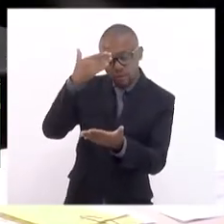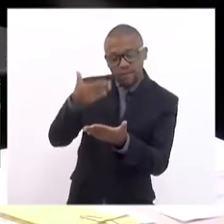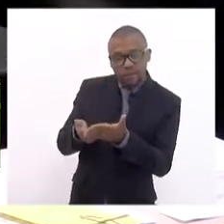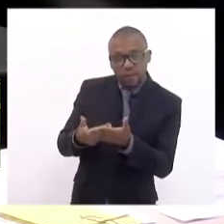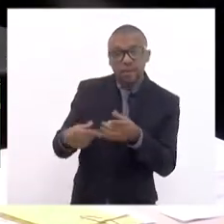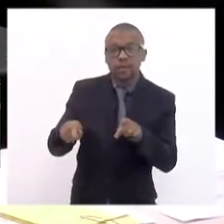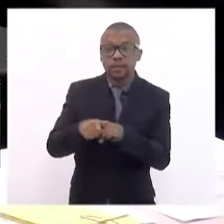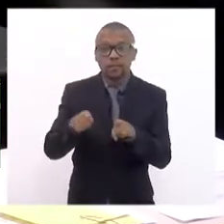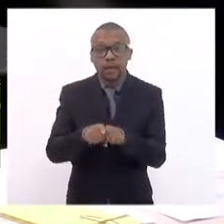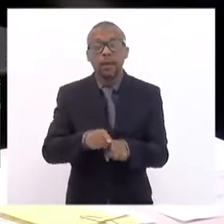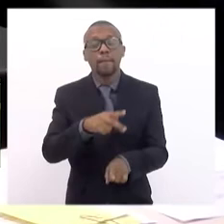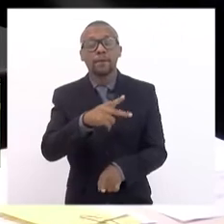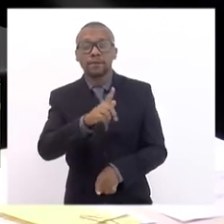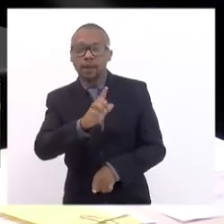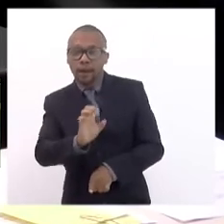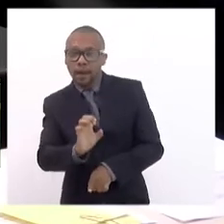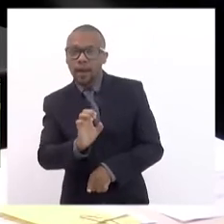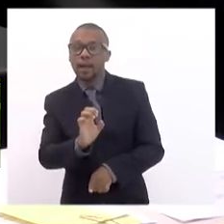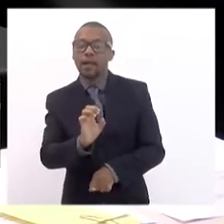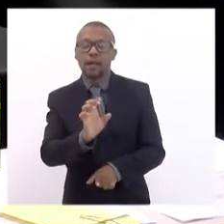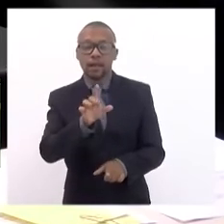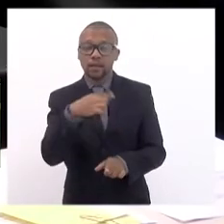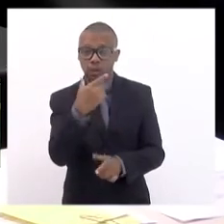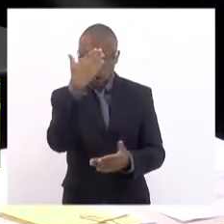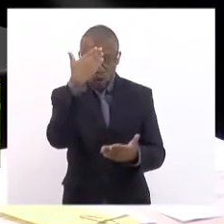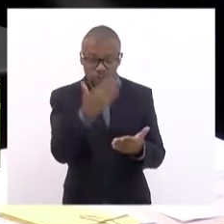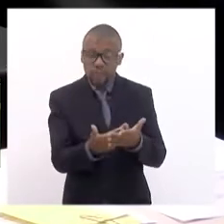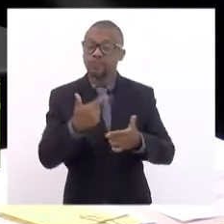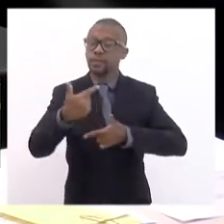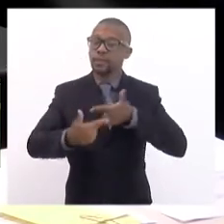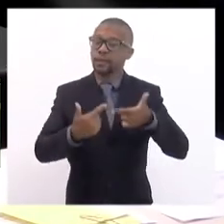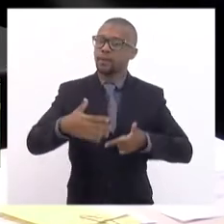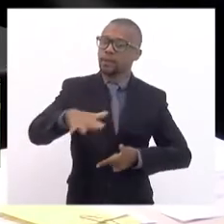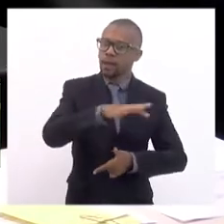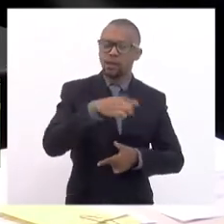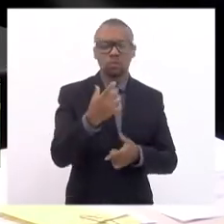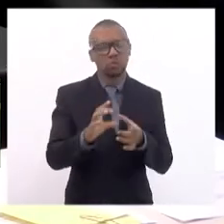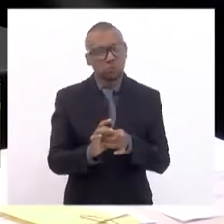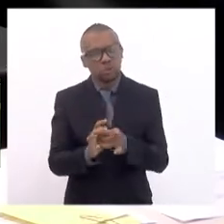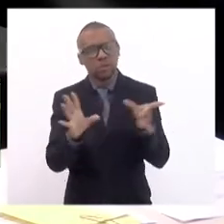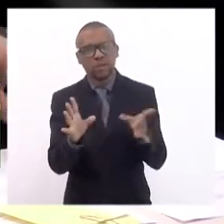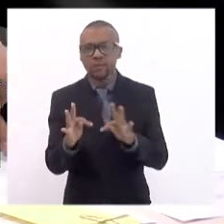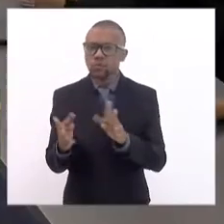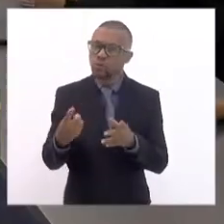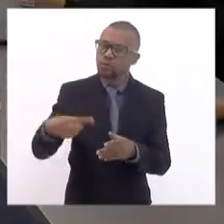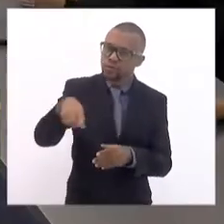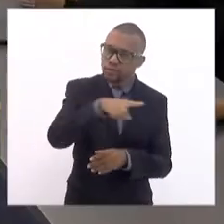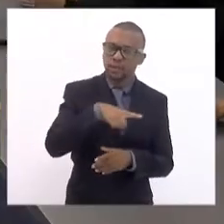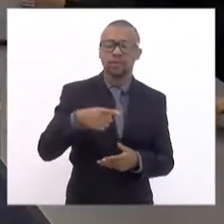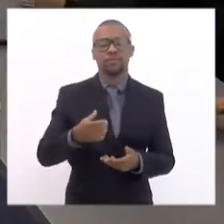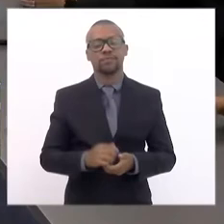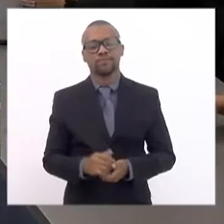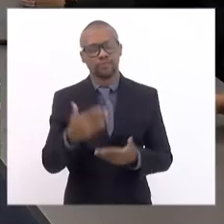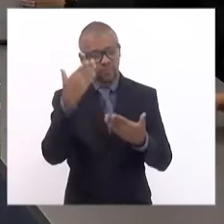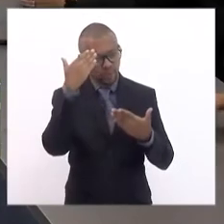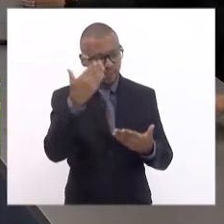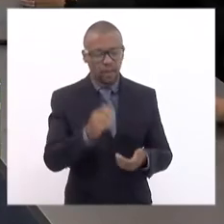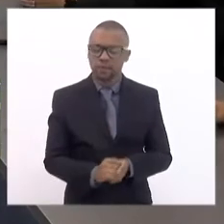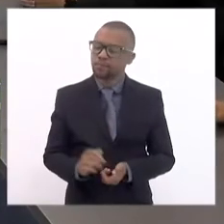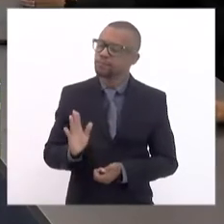deposita nessa comissão, nesse trabalho, e nós estamos absolutamente à disposição de todos aqui. Obrigado. Procurador, eu só queria